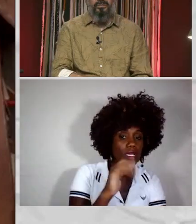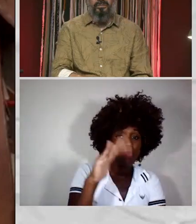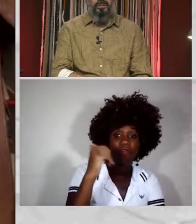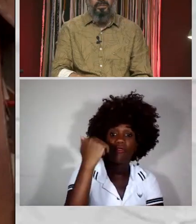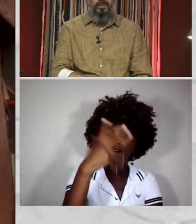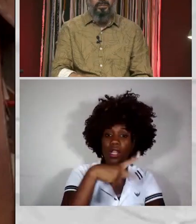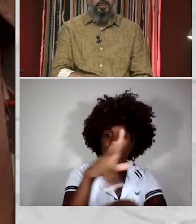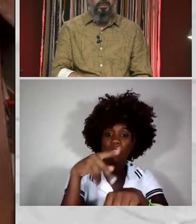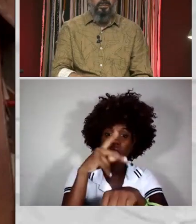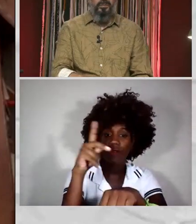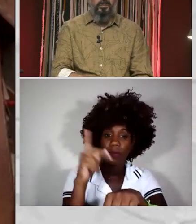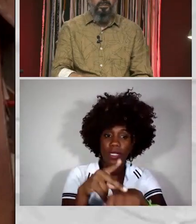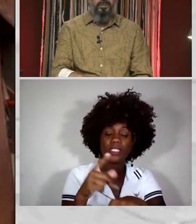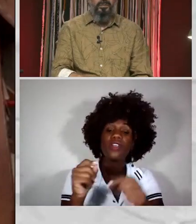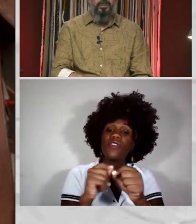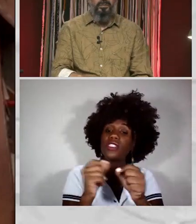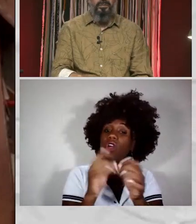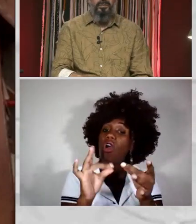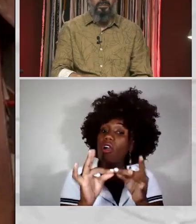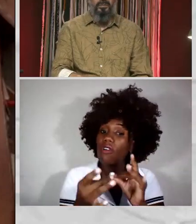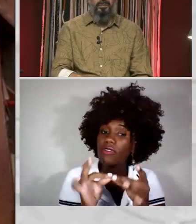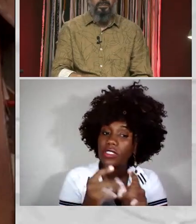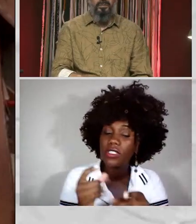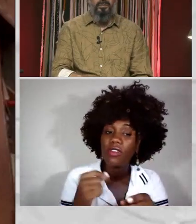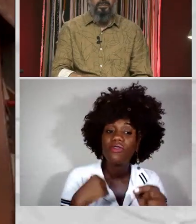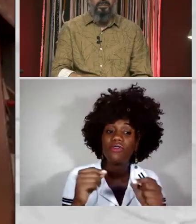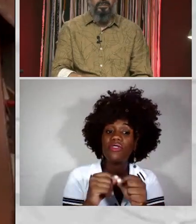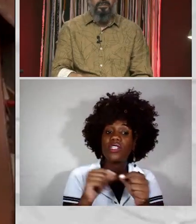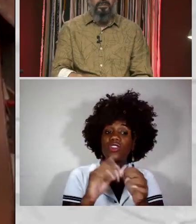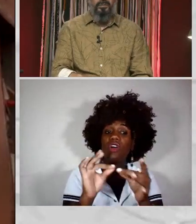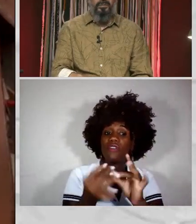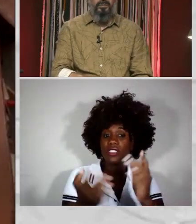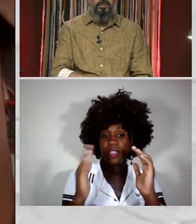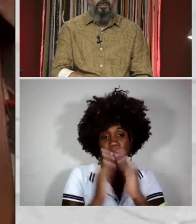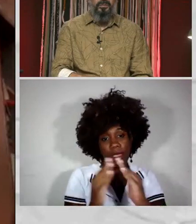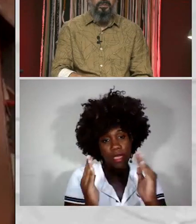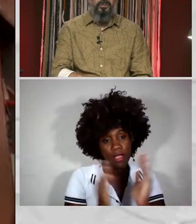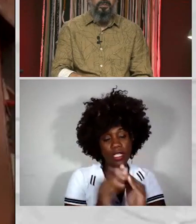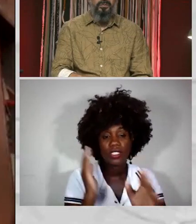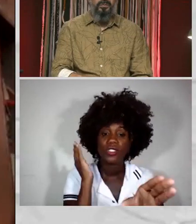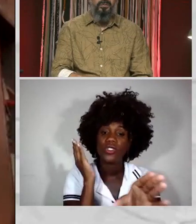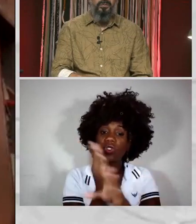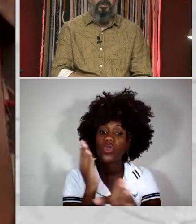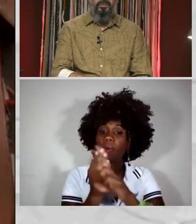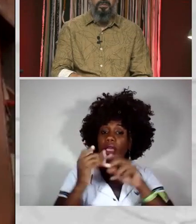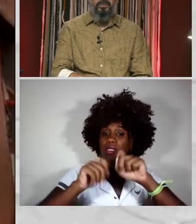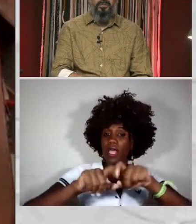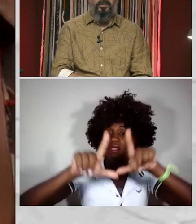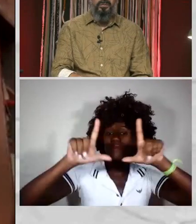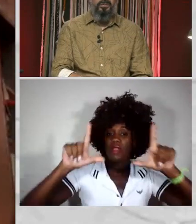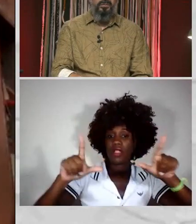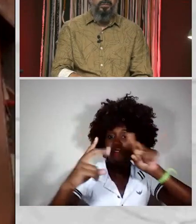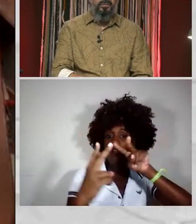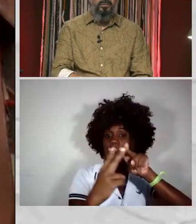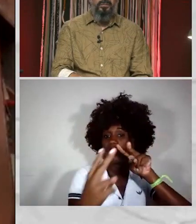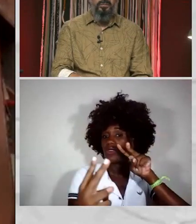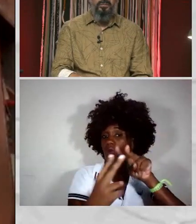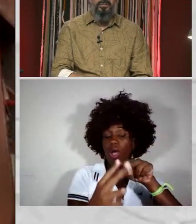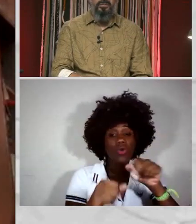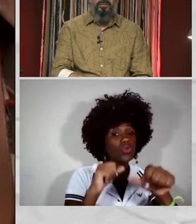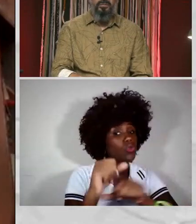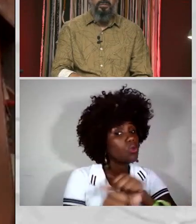que estão fazendo oficinas comigo, eu faço essa oficina da minha casa, descobri que essas plataformas não modificam